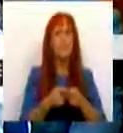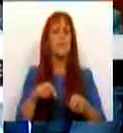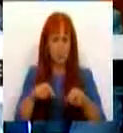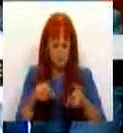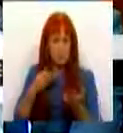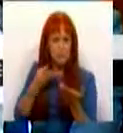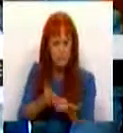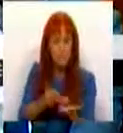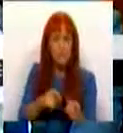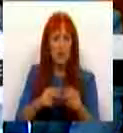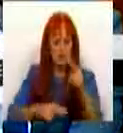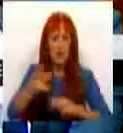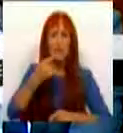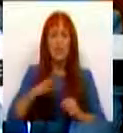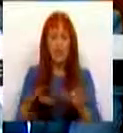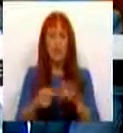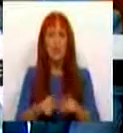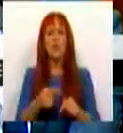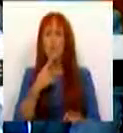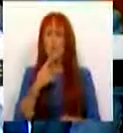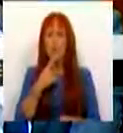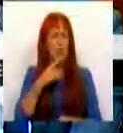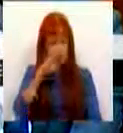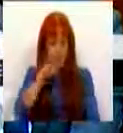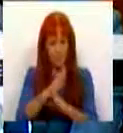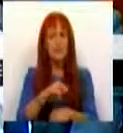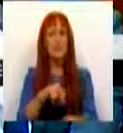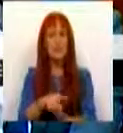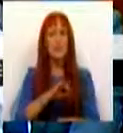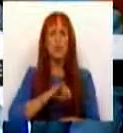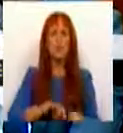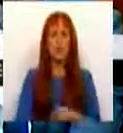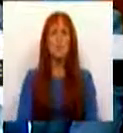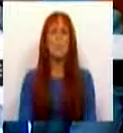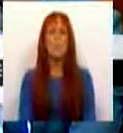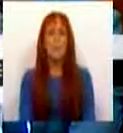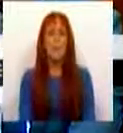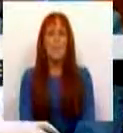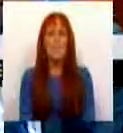há de faltar para reconstruirmos aquela comunidade. Estamos muito, muito empenhados nisso mesmo, Sr. Deputado.